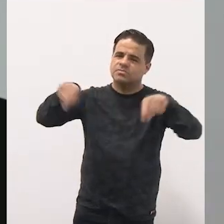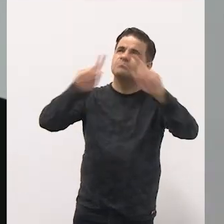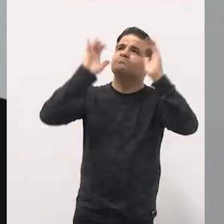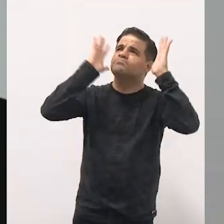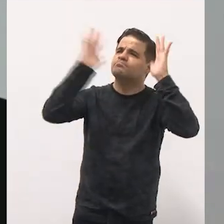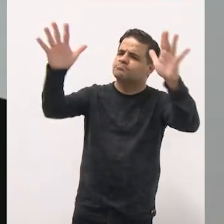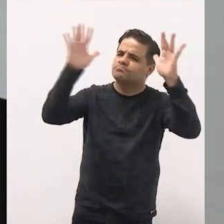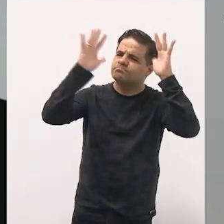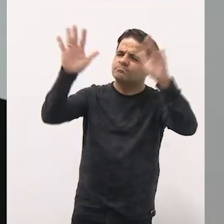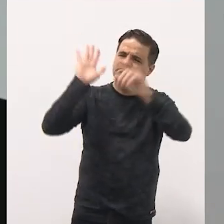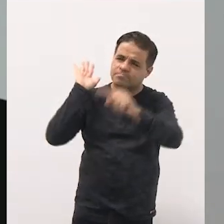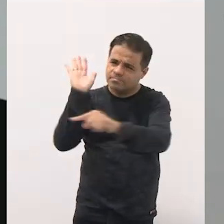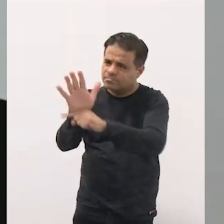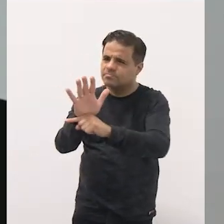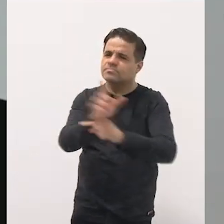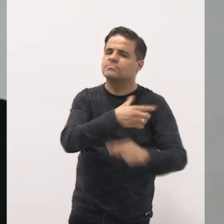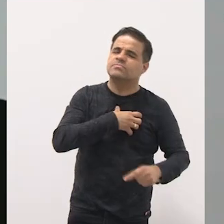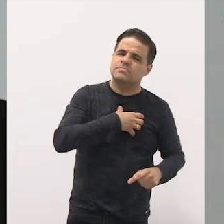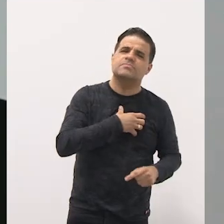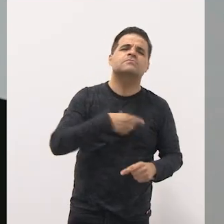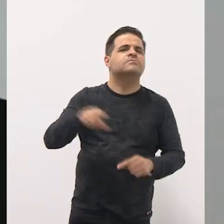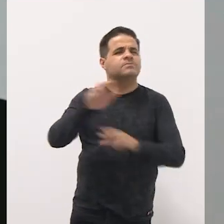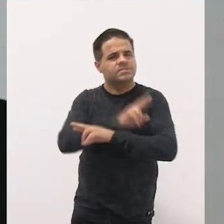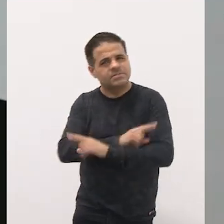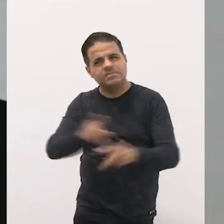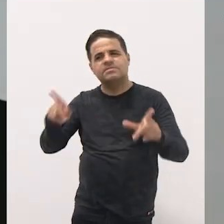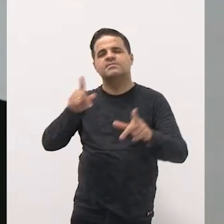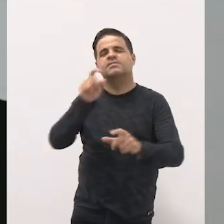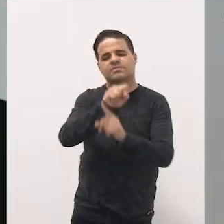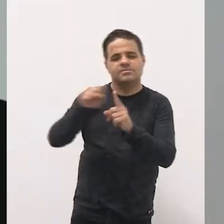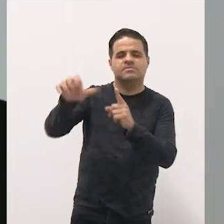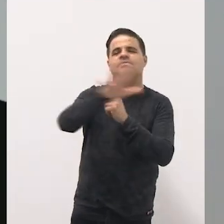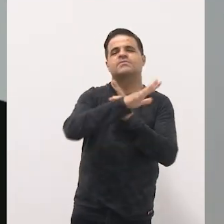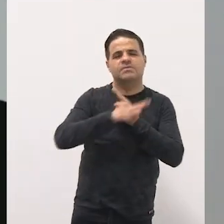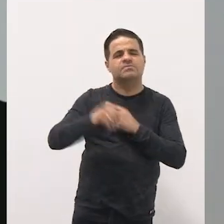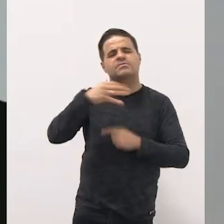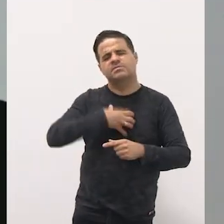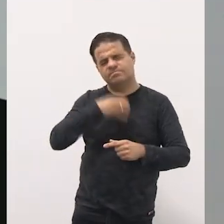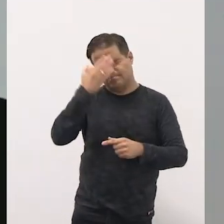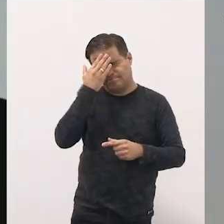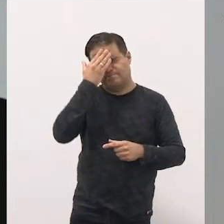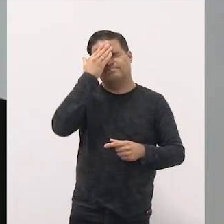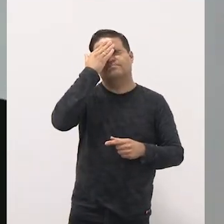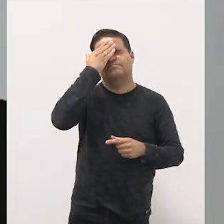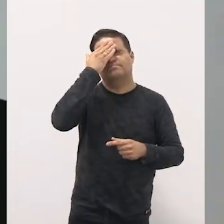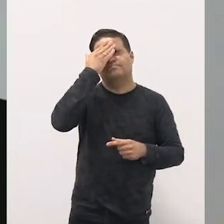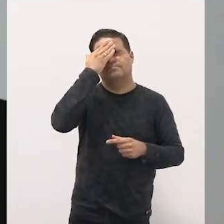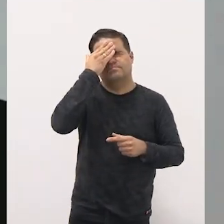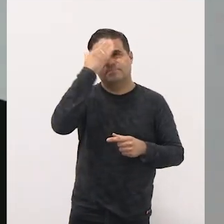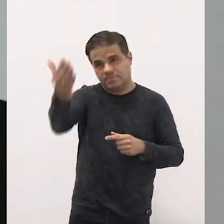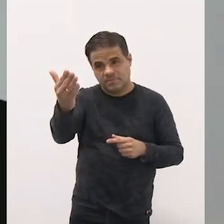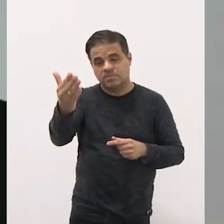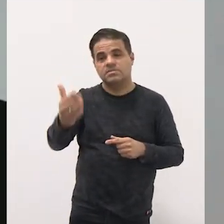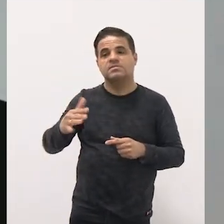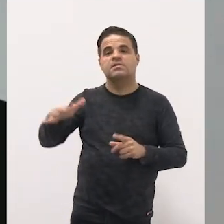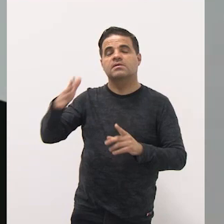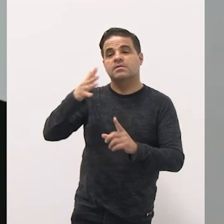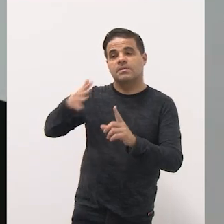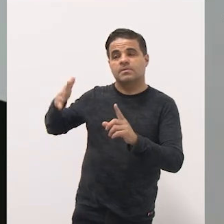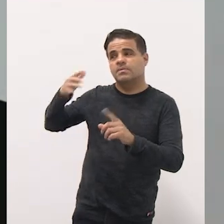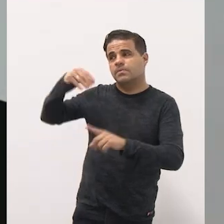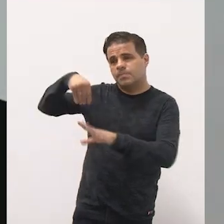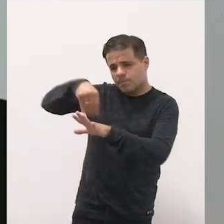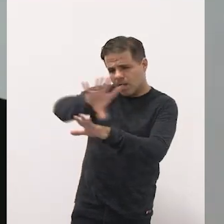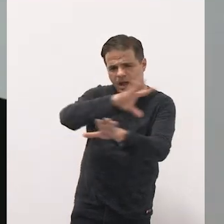diferente, contribua de uma forma diferente nessa sociedade. A gente agradece a audiência das pessoas aqui